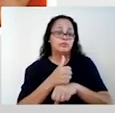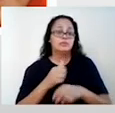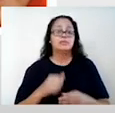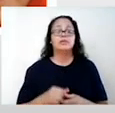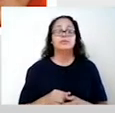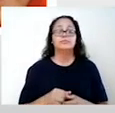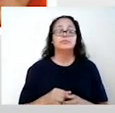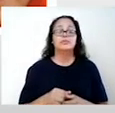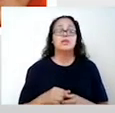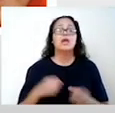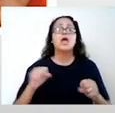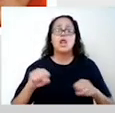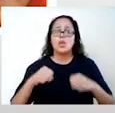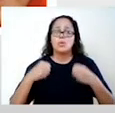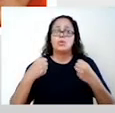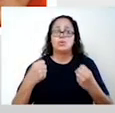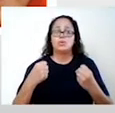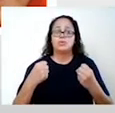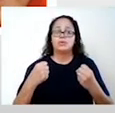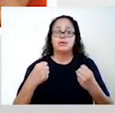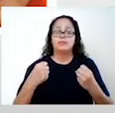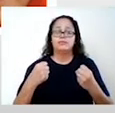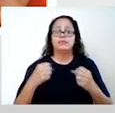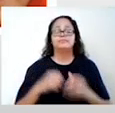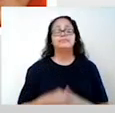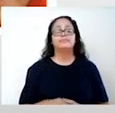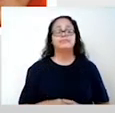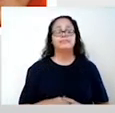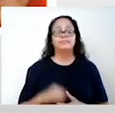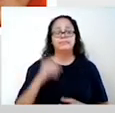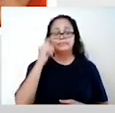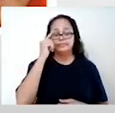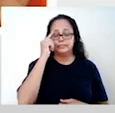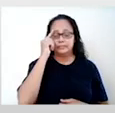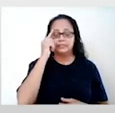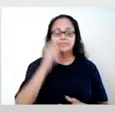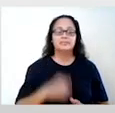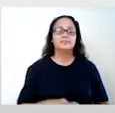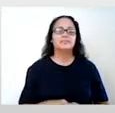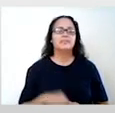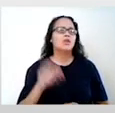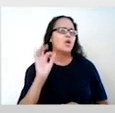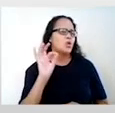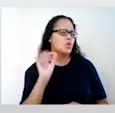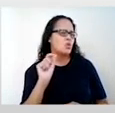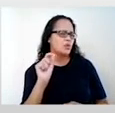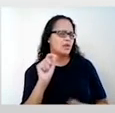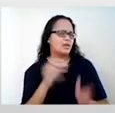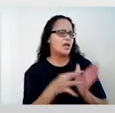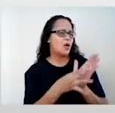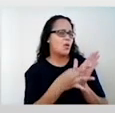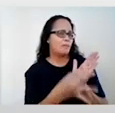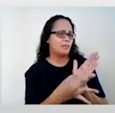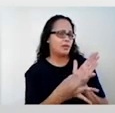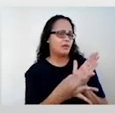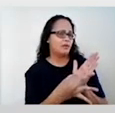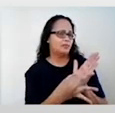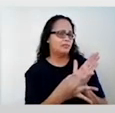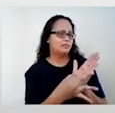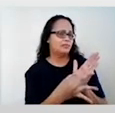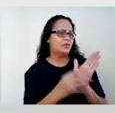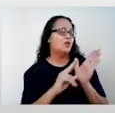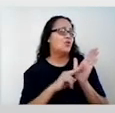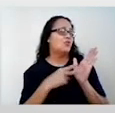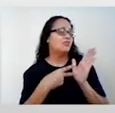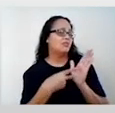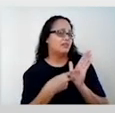a escola e ela lutava nessa causa, tá? E o que é opinião então? Então vamos lá. O